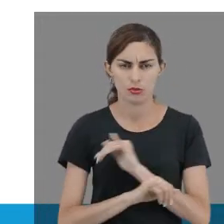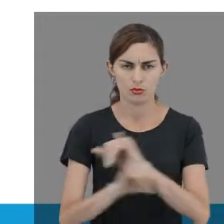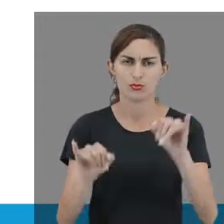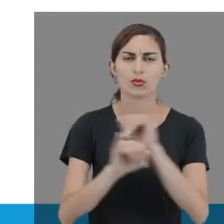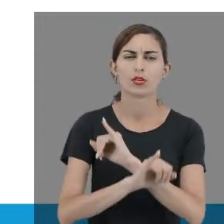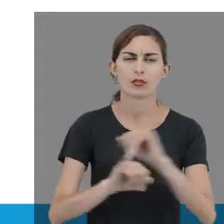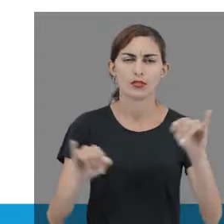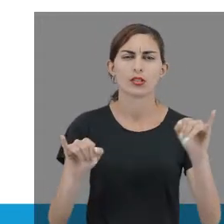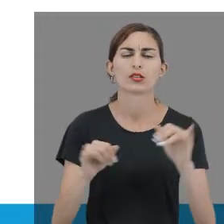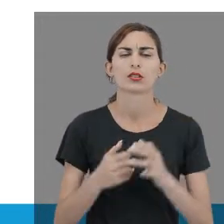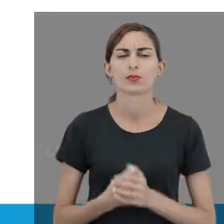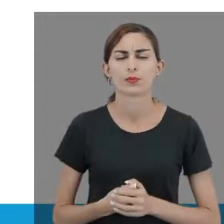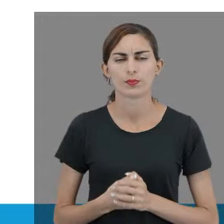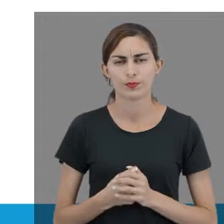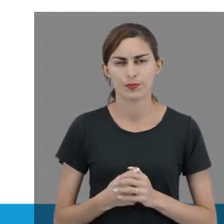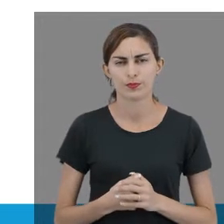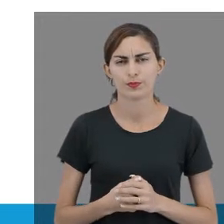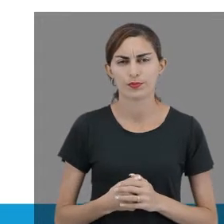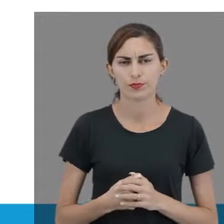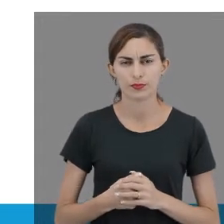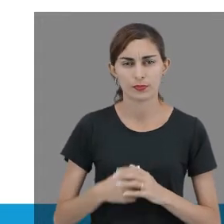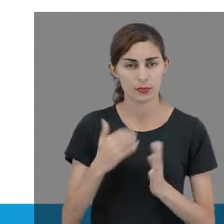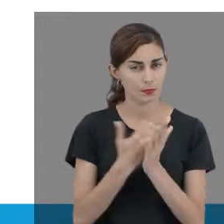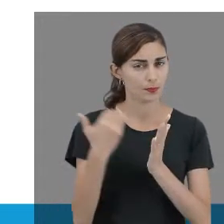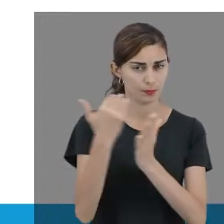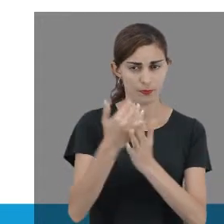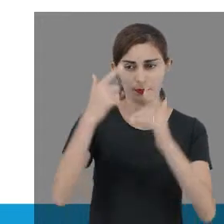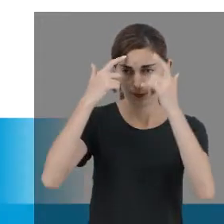os parâmetros para notificação para o RESP.